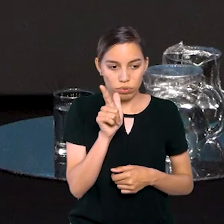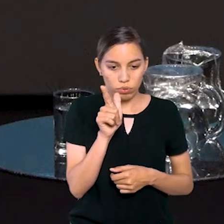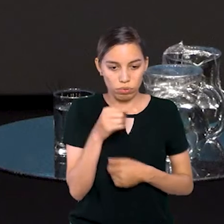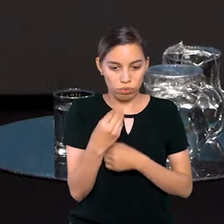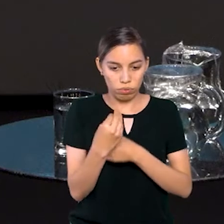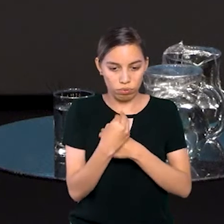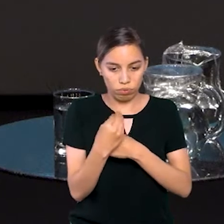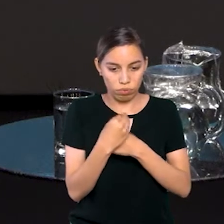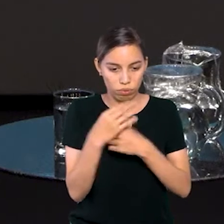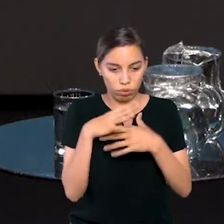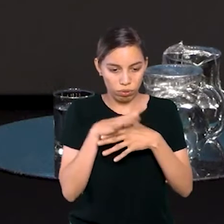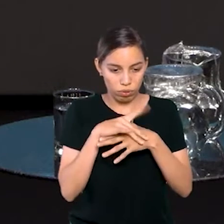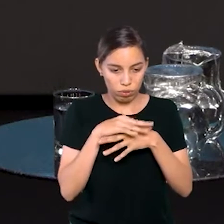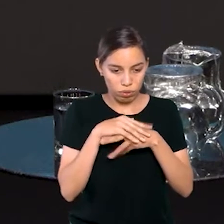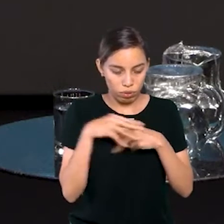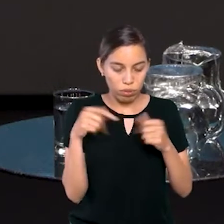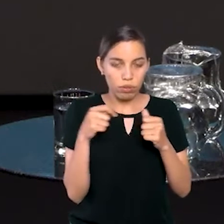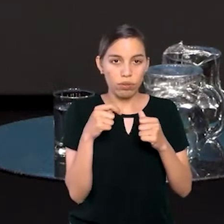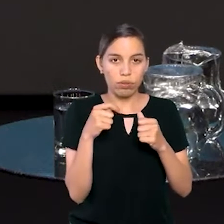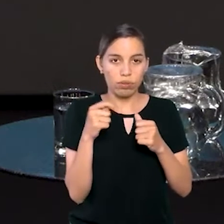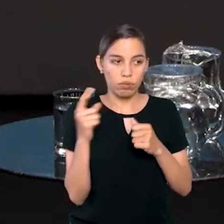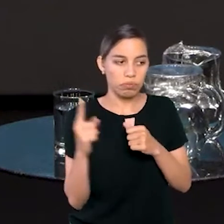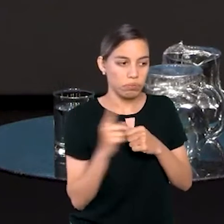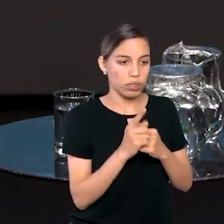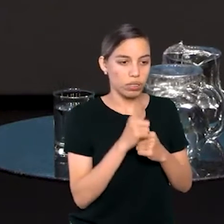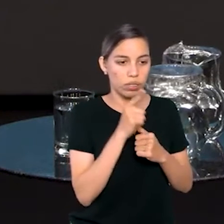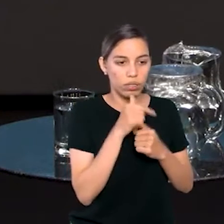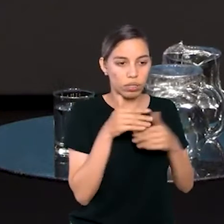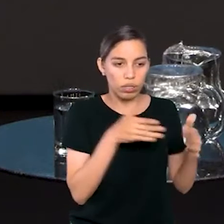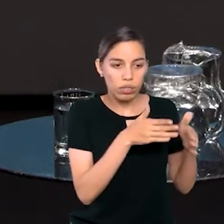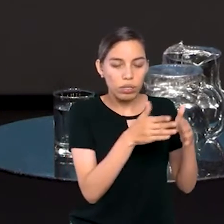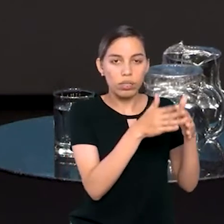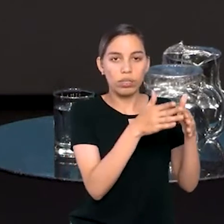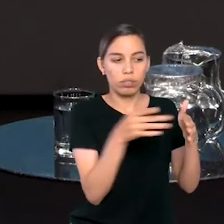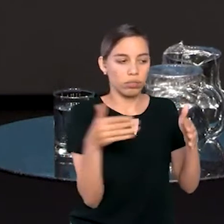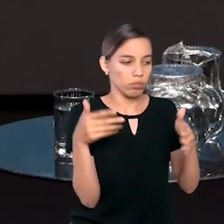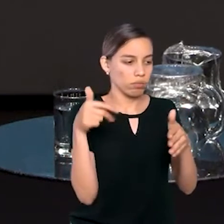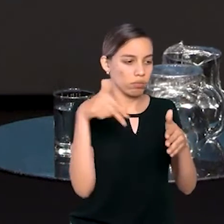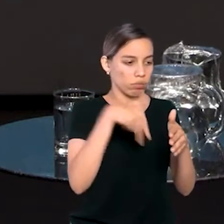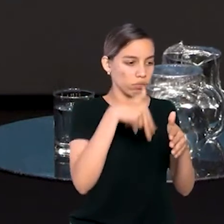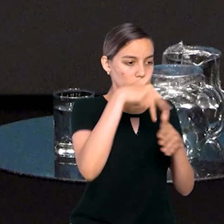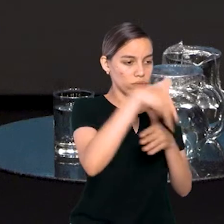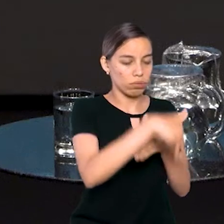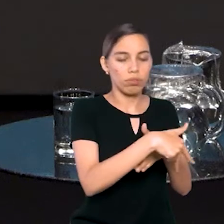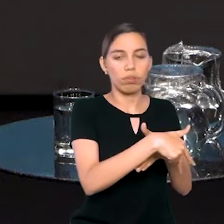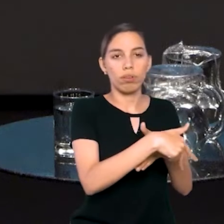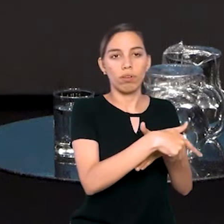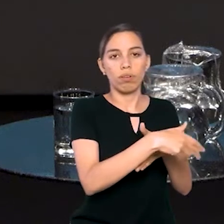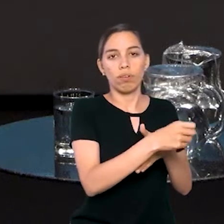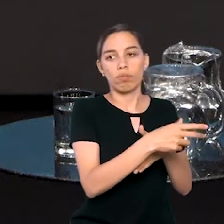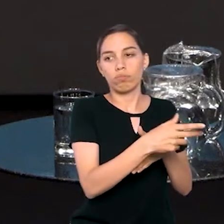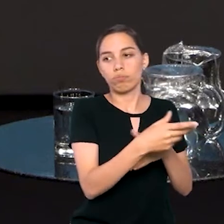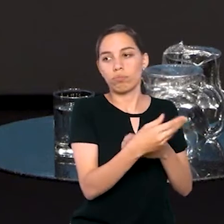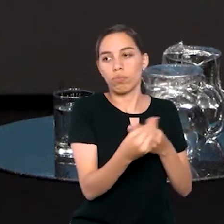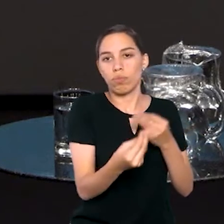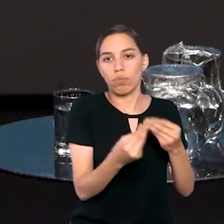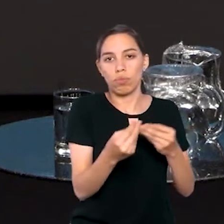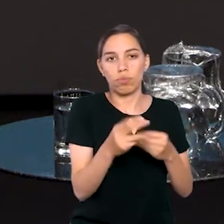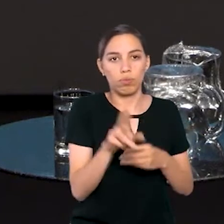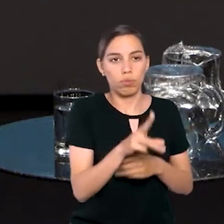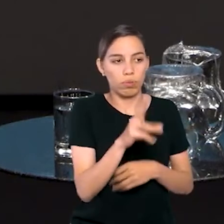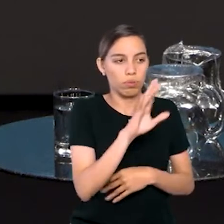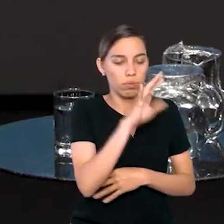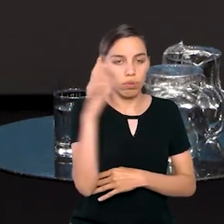árvores, com o que a terra fala, com a voz da terra, com esses murmúrios